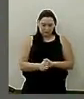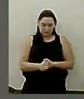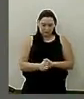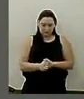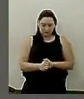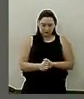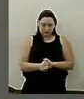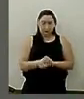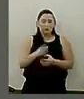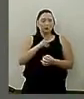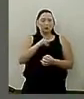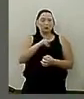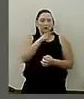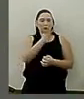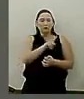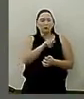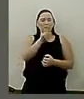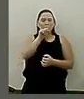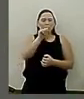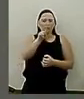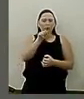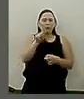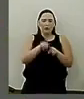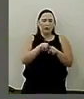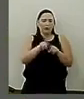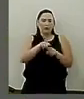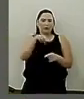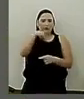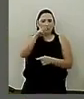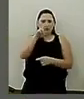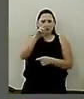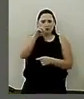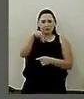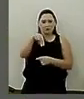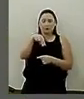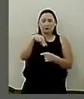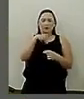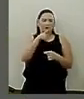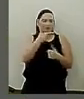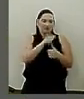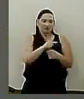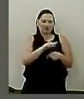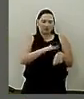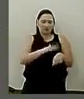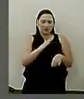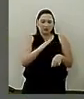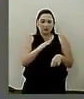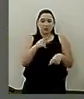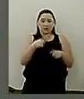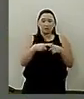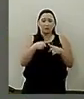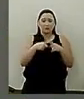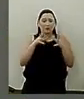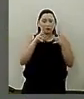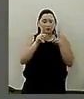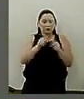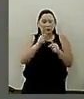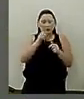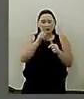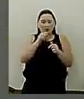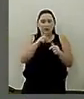outro lagozinho chamado Lago de Merom. Esse lago não existe mais, porque toda a sua água